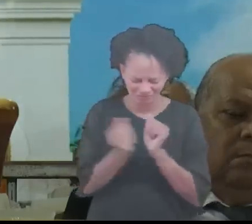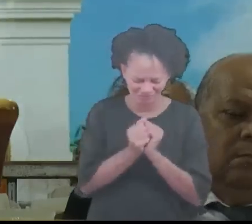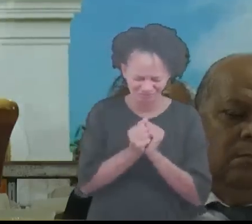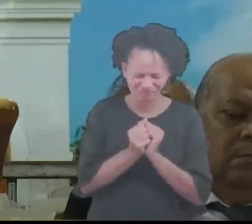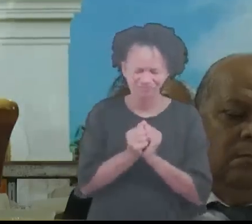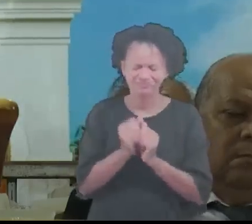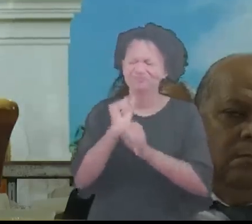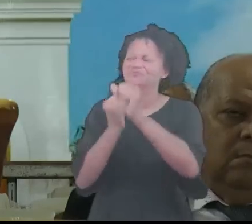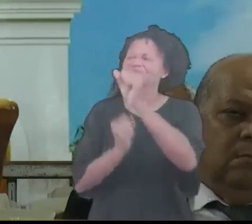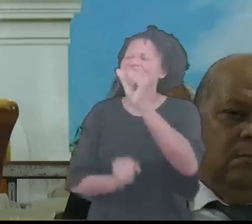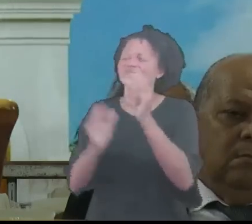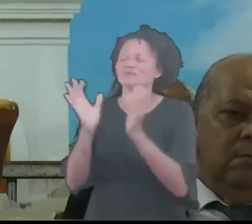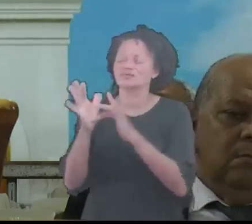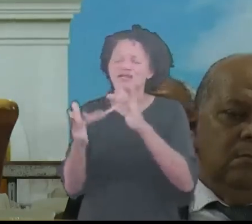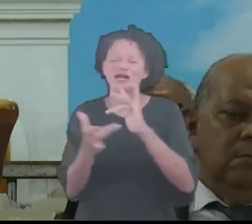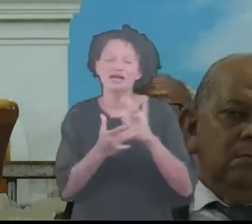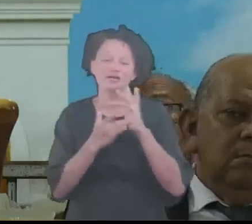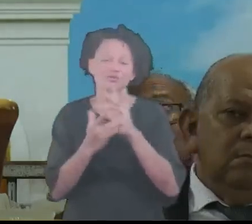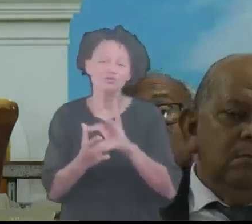Grande é Jesus. Aleluia.